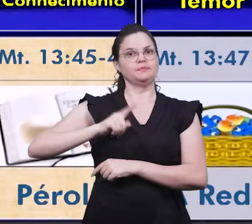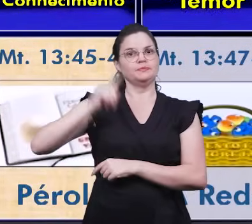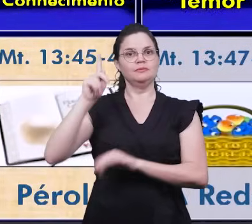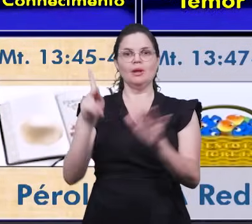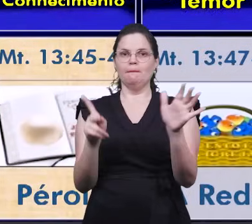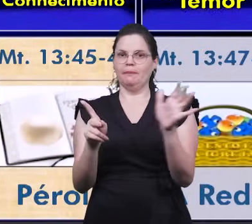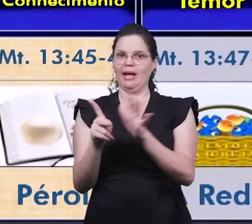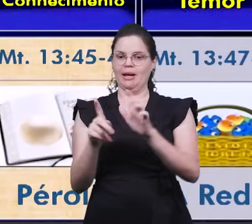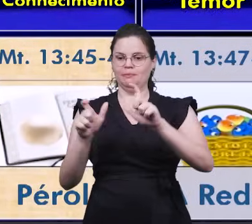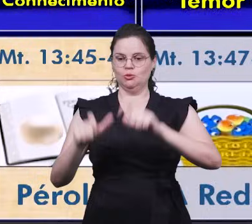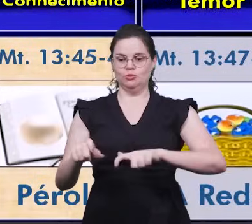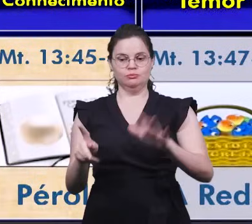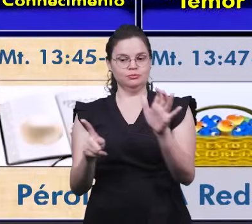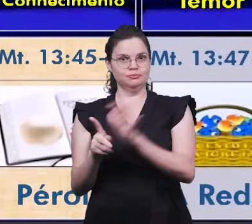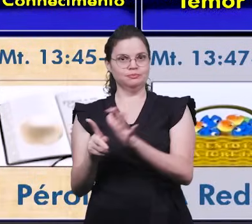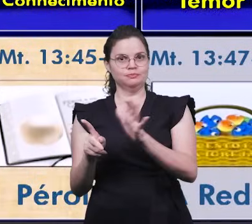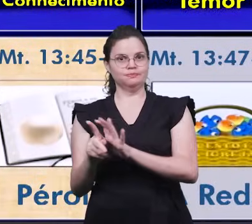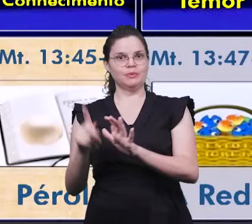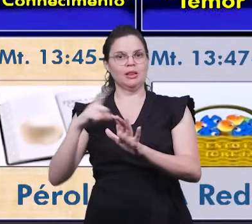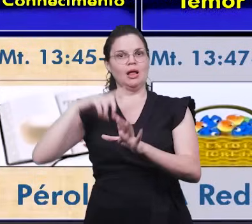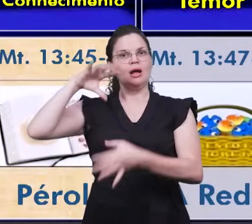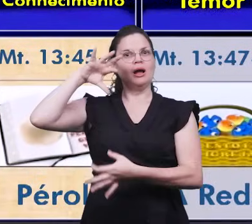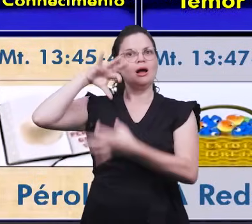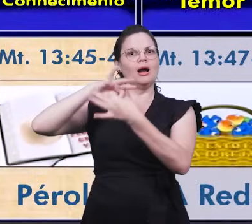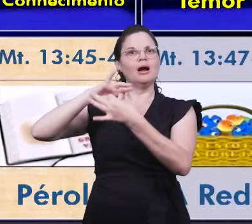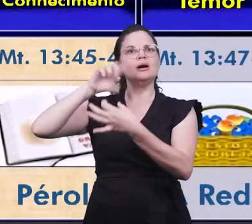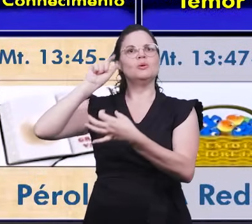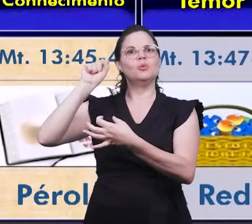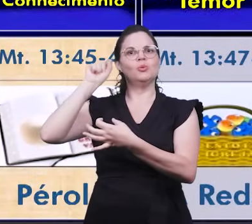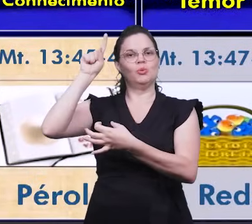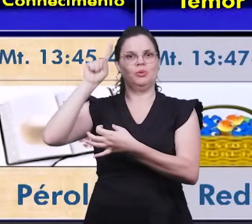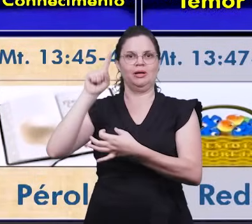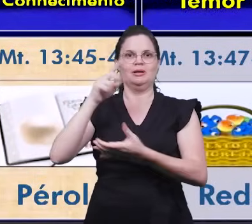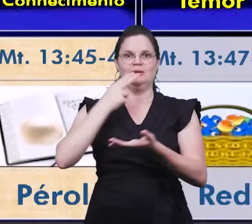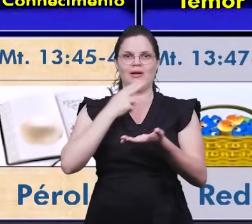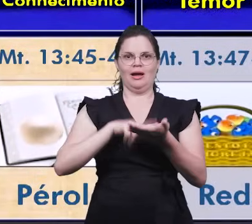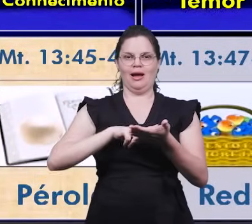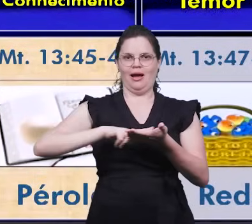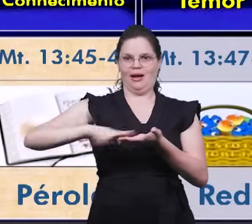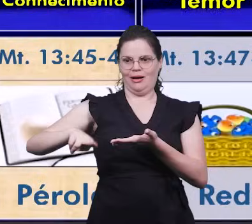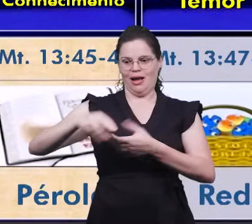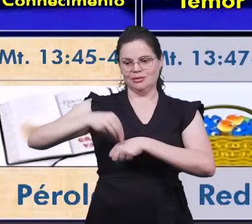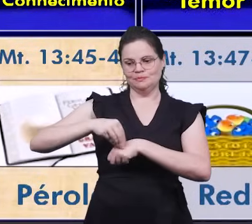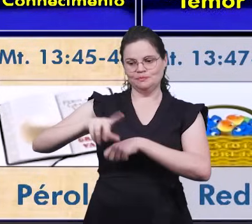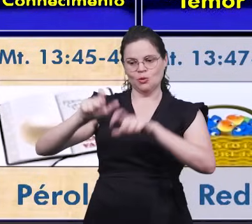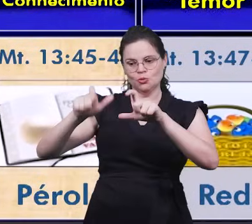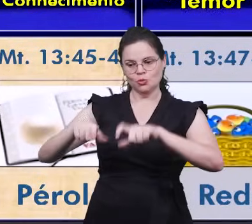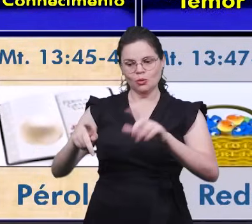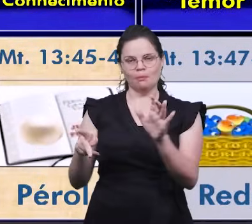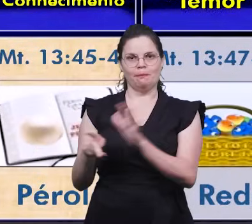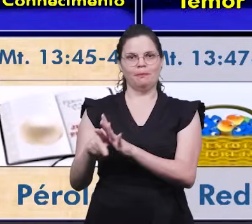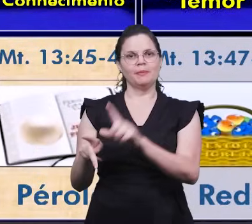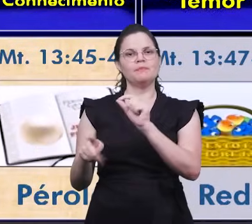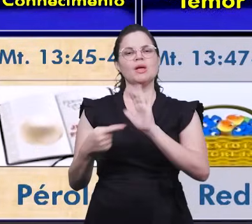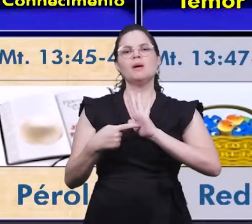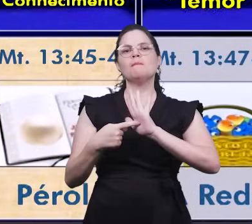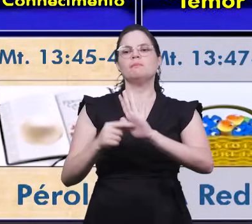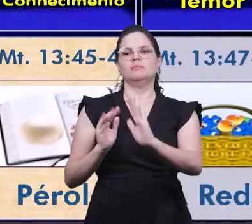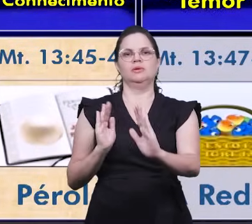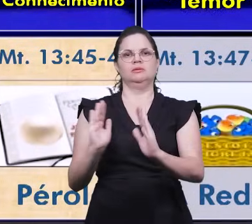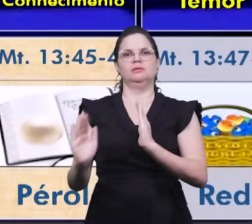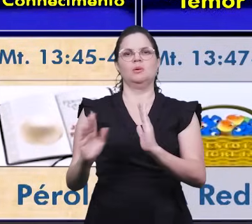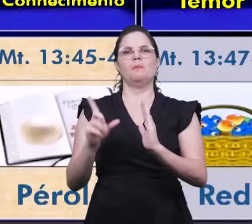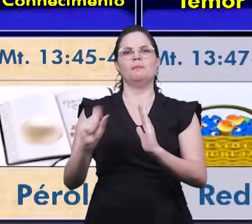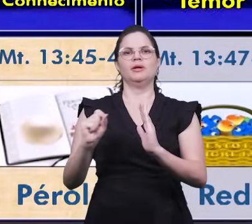Pérgamo haverá um momento em que o próprio conteúdo da carta que é escrita a Pérgamo vai mostrar que o período